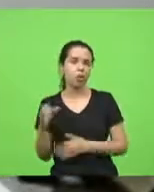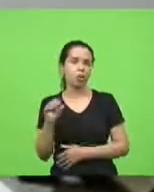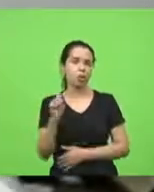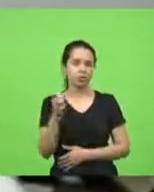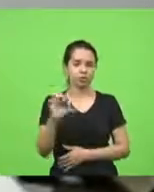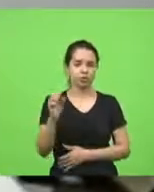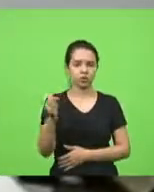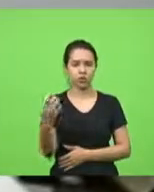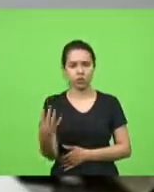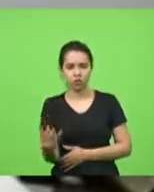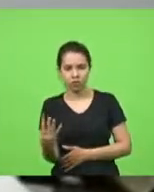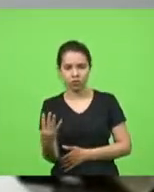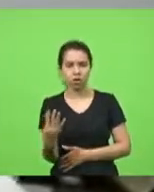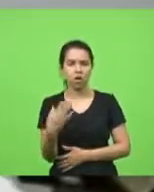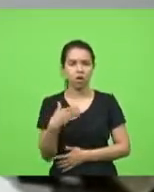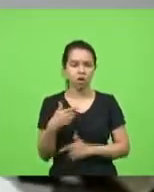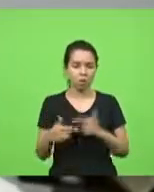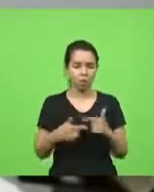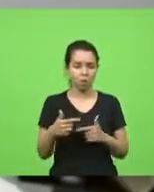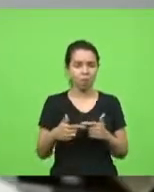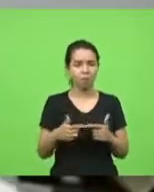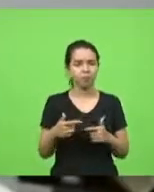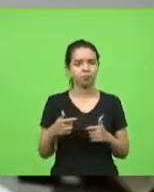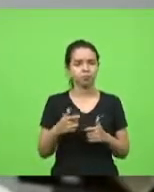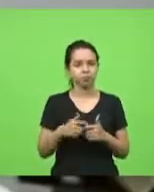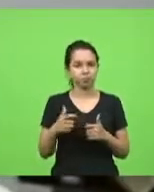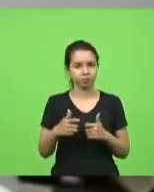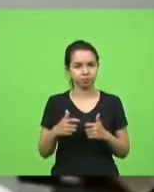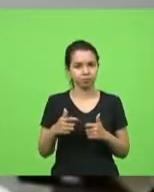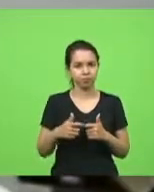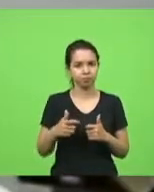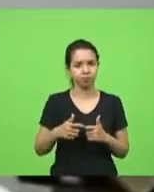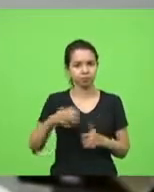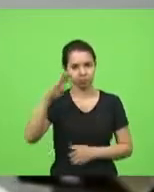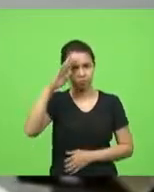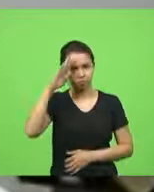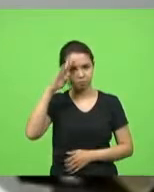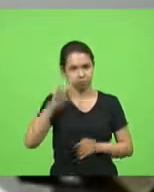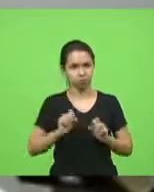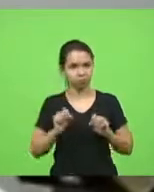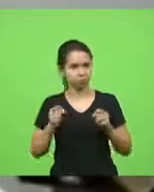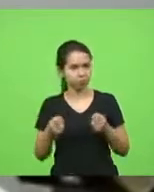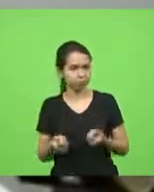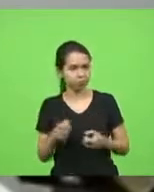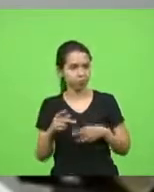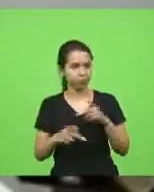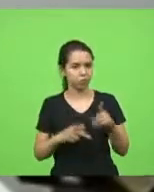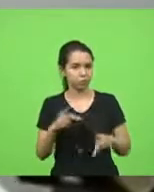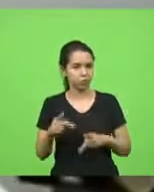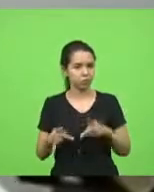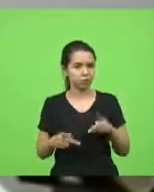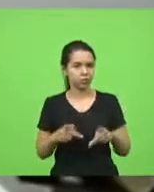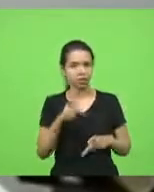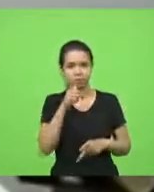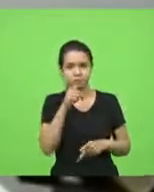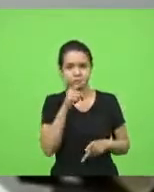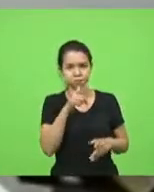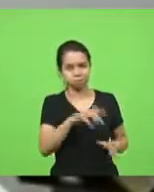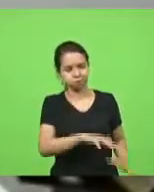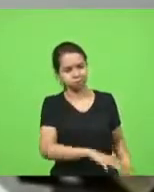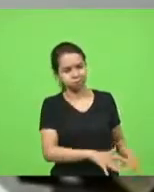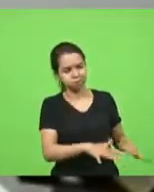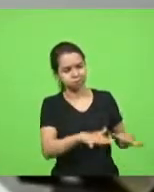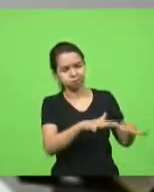começou em Blumenau como médico do batalhão, defendendo a população contra aquela enchente, malfadada enchente